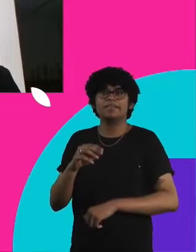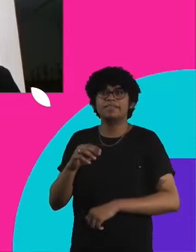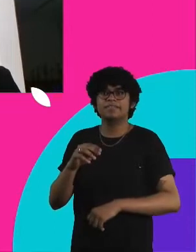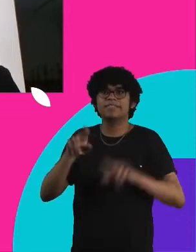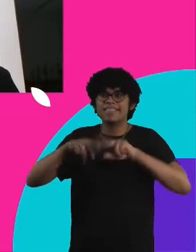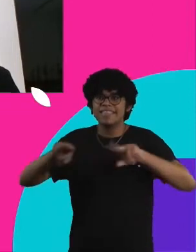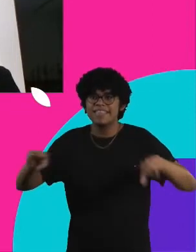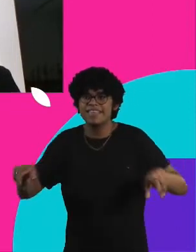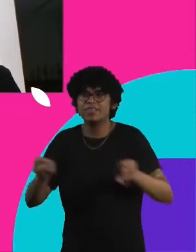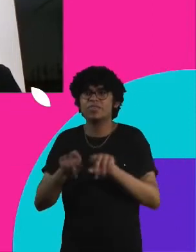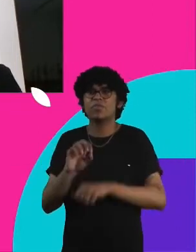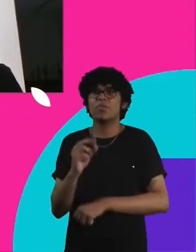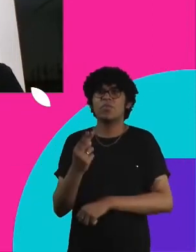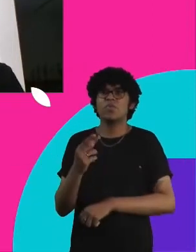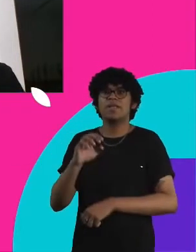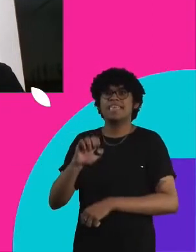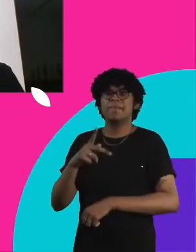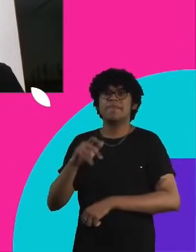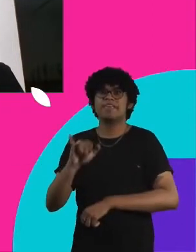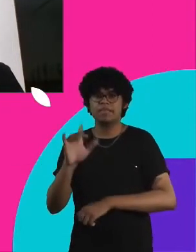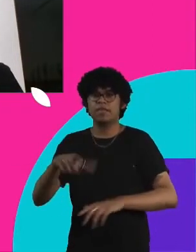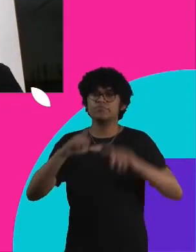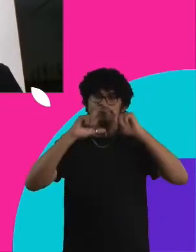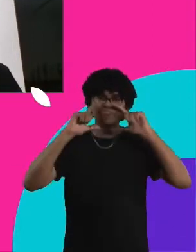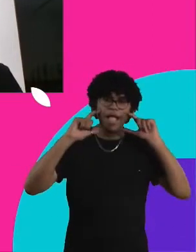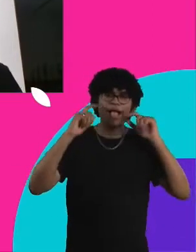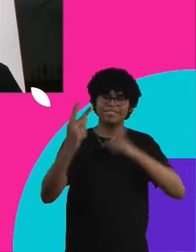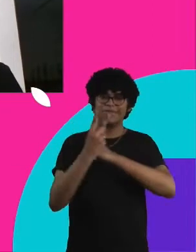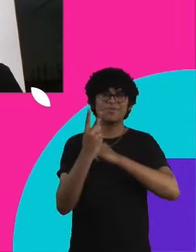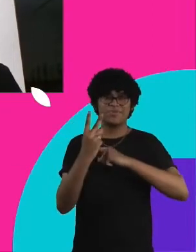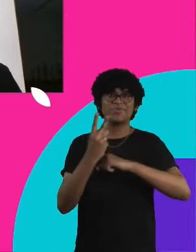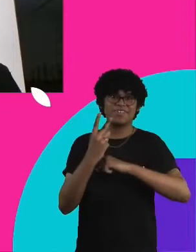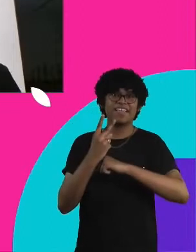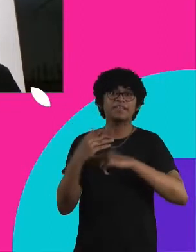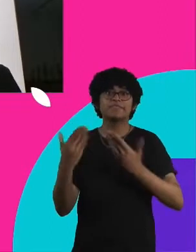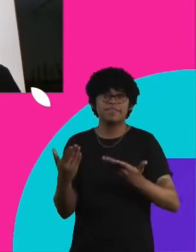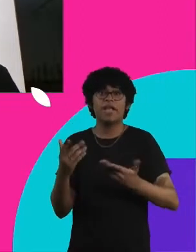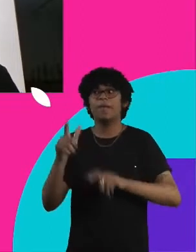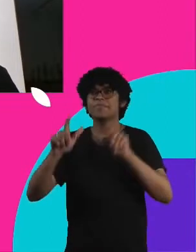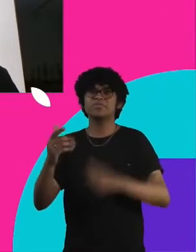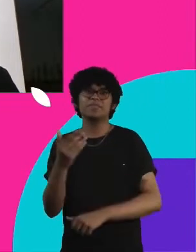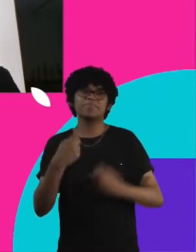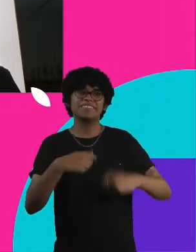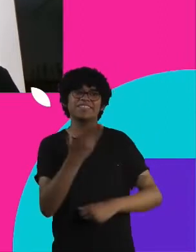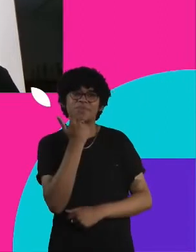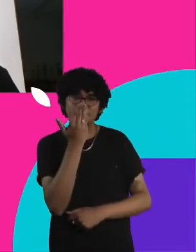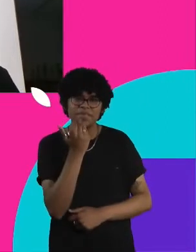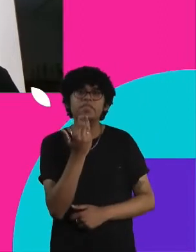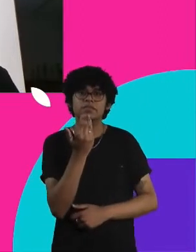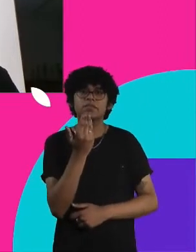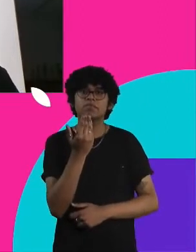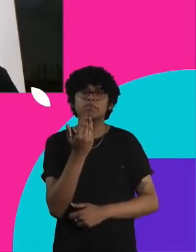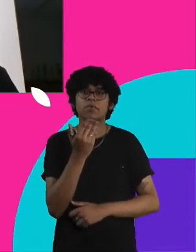a necessidade de quem estava passando fome e precisava de alimento. Então quem queria doar, e aí criou essa rede,